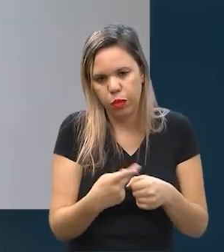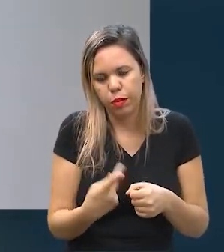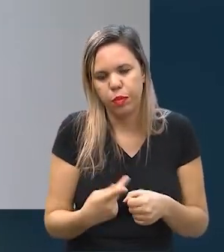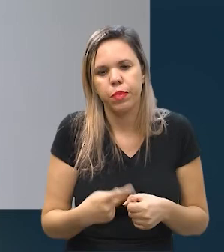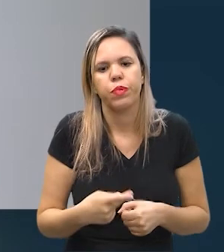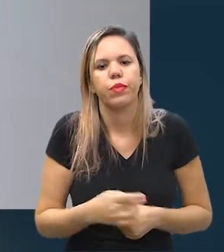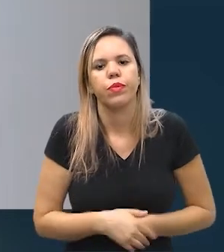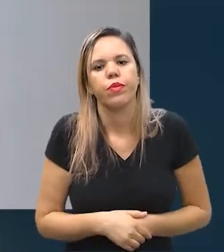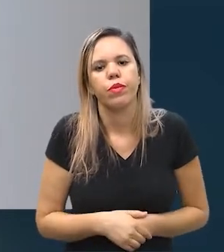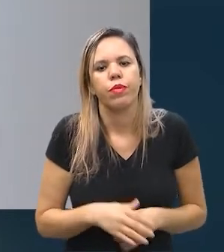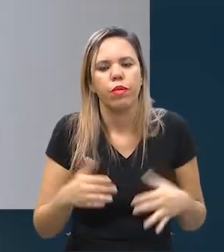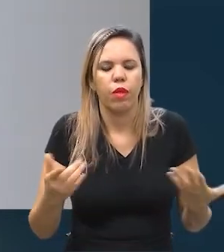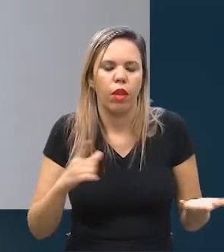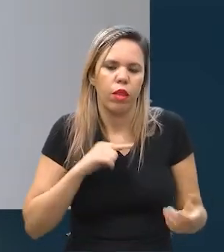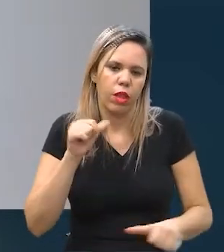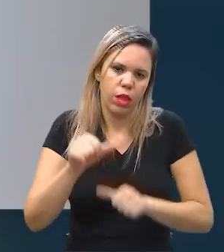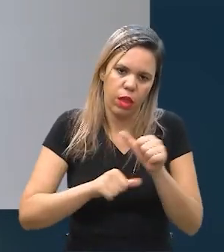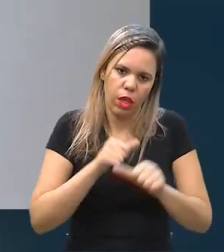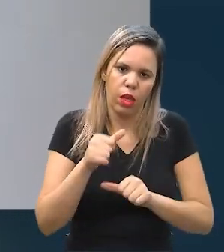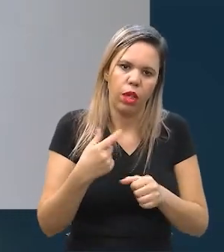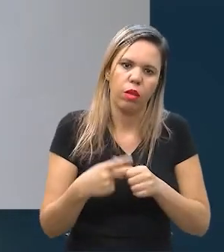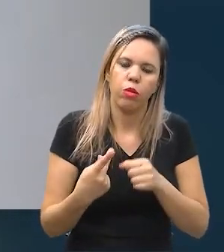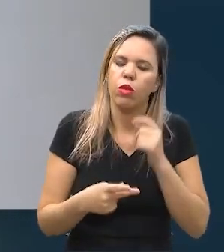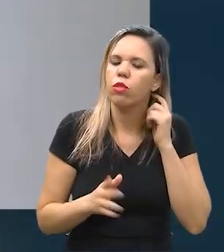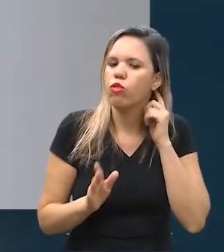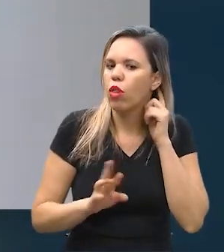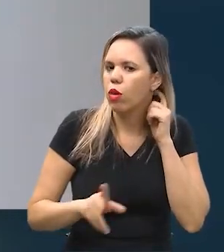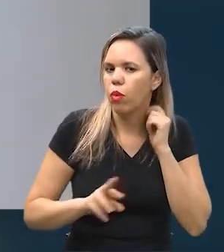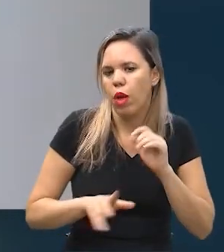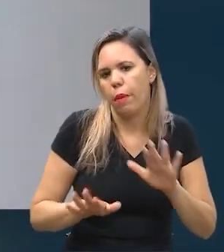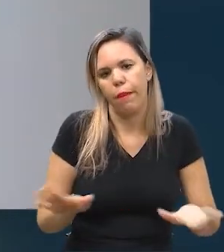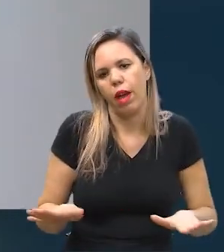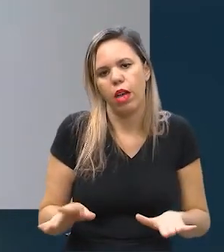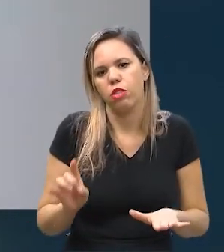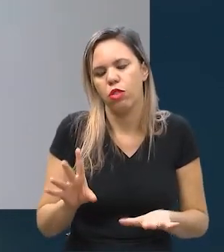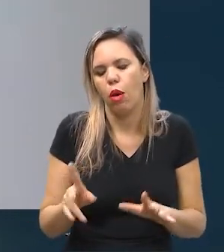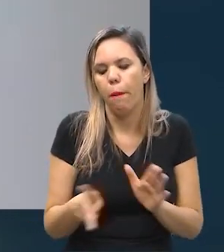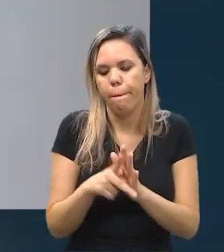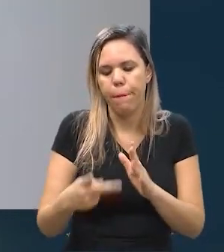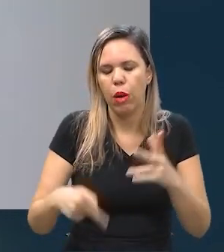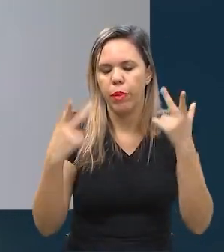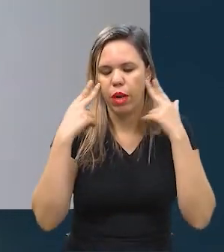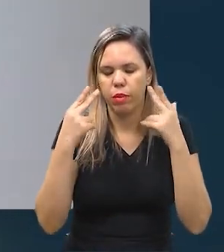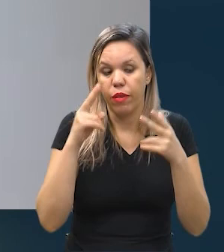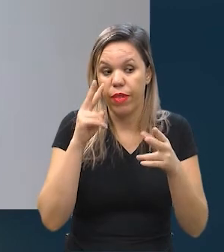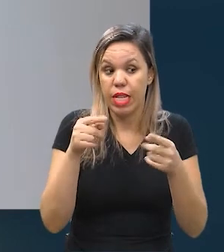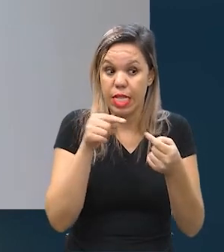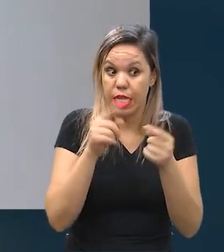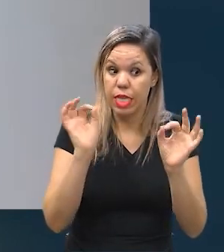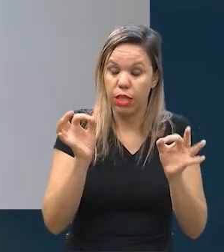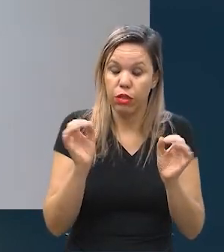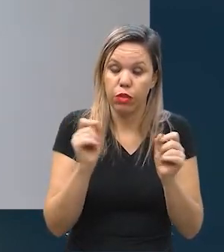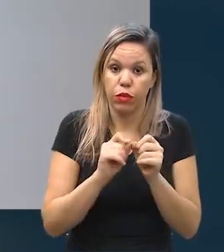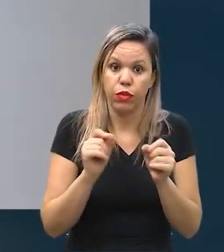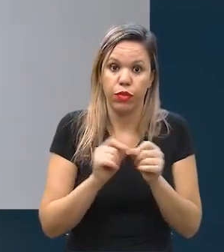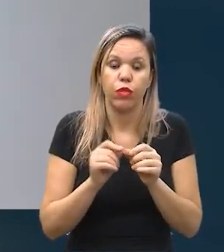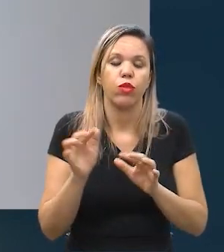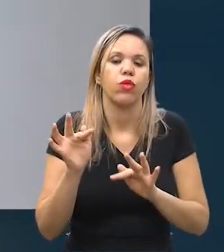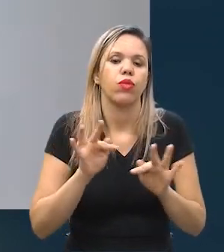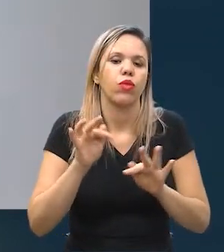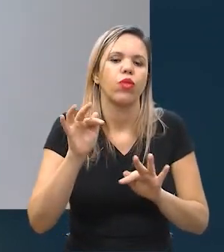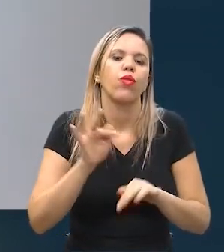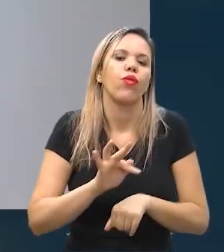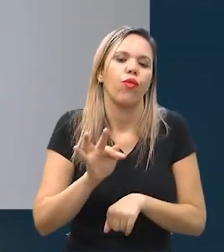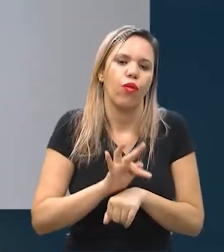produtos. Porque quando tem alteração de produtos, né, já não é mais produto in natura. Então ele precisa ver certinho como que ele faz essa